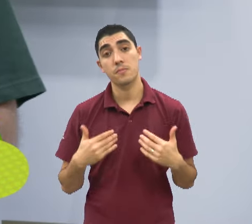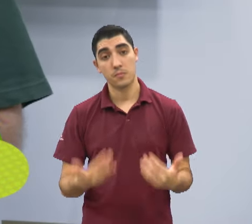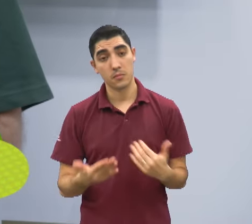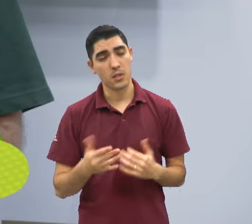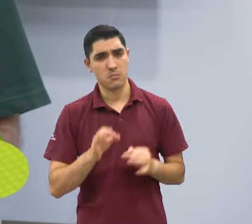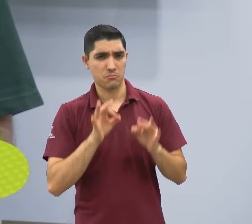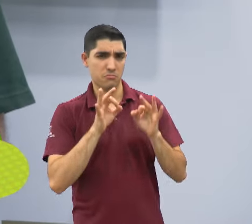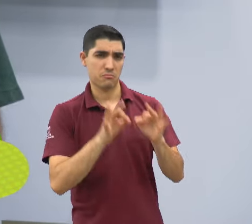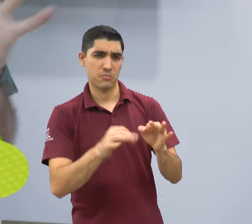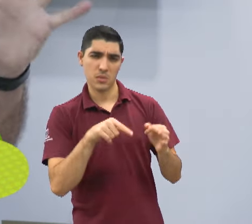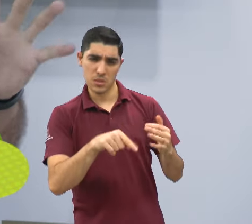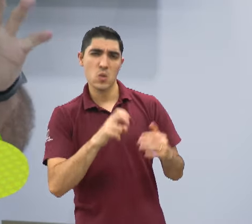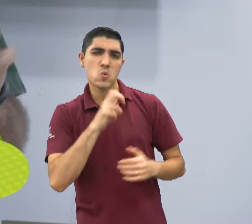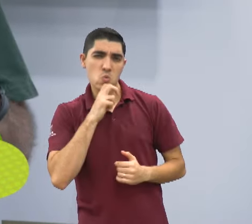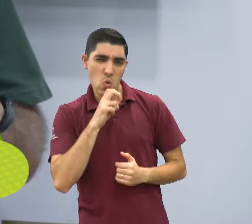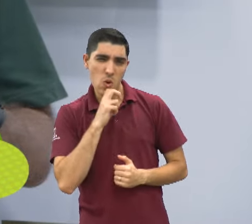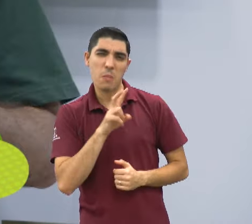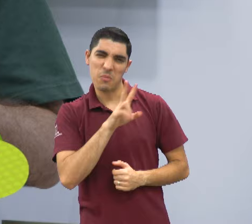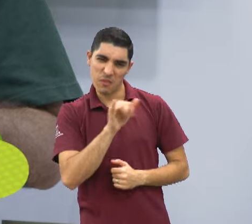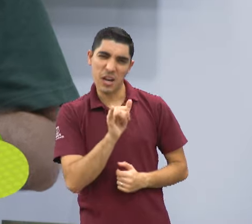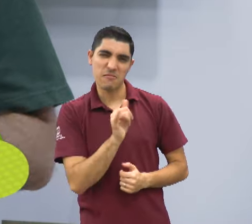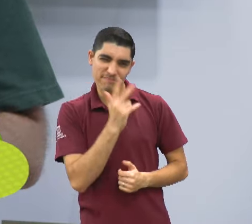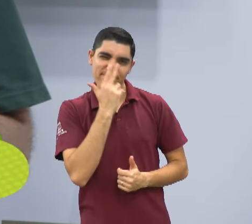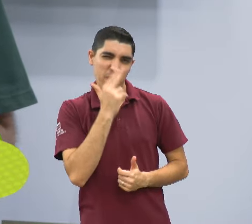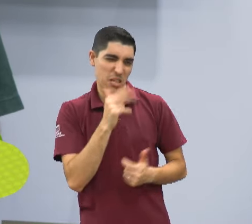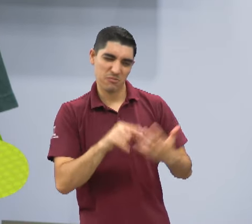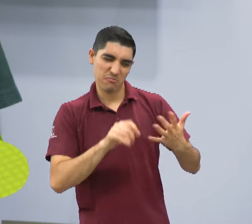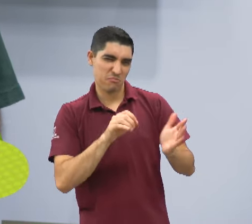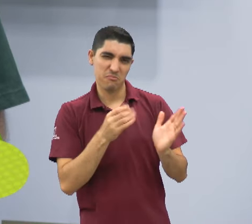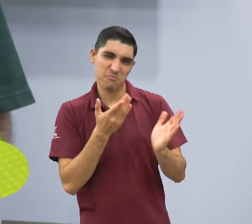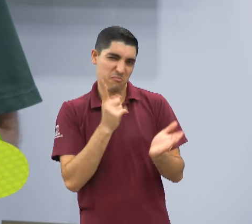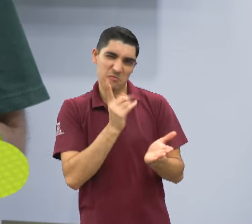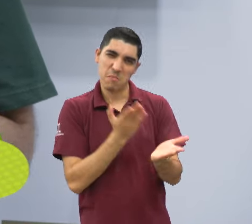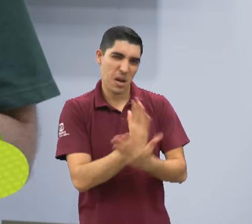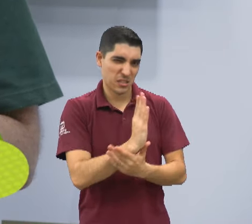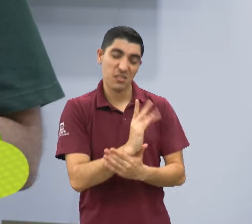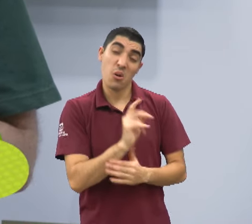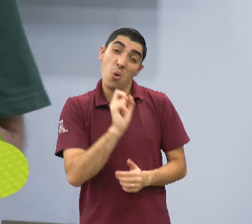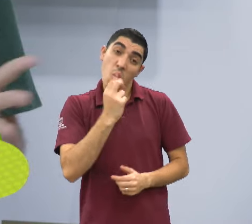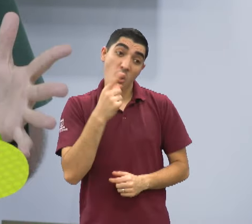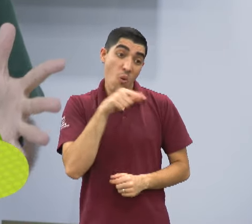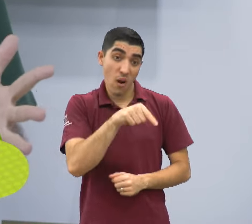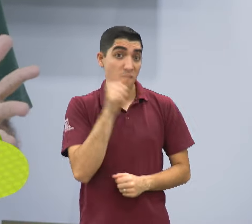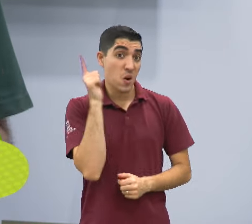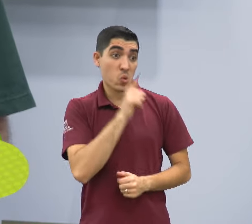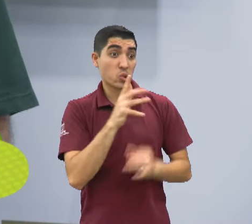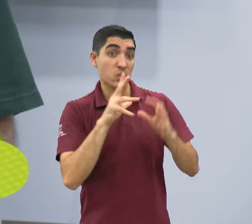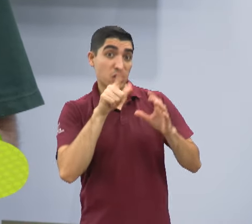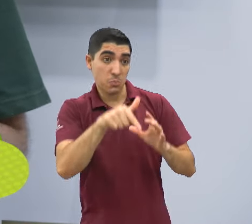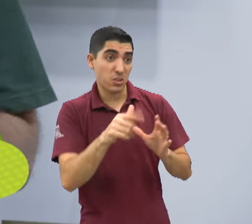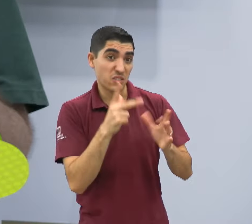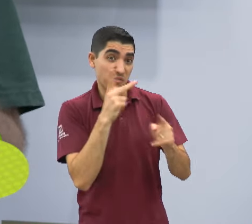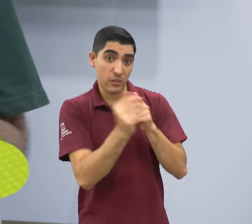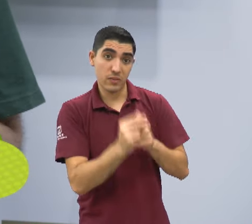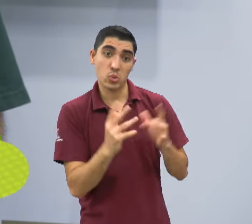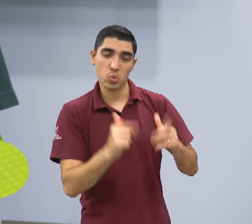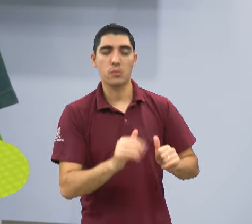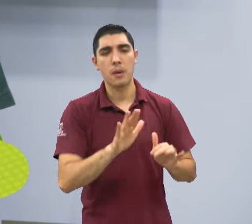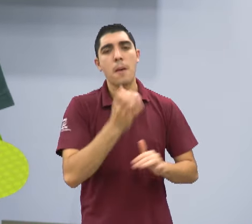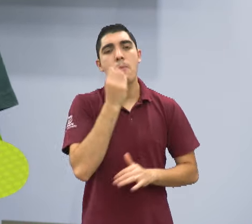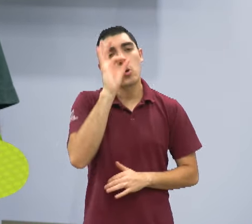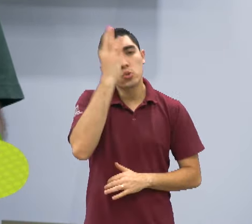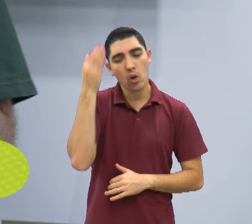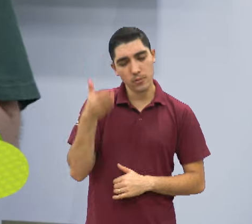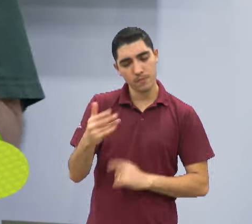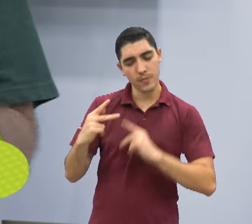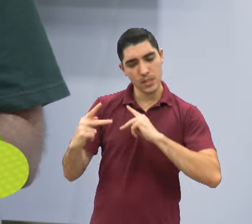Pro Esporte de Sorocaba, a não ser que surpreenda aí e vença todos os jogos, né? Mas boa sorte para as meninas do São José, é um outro campeonato,